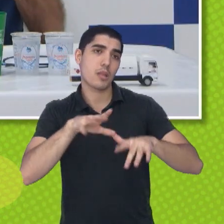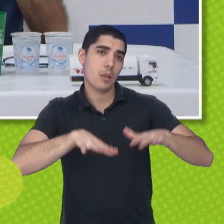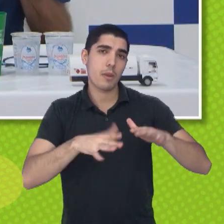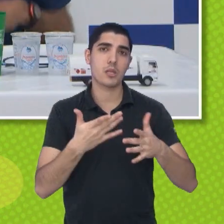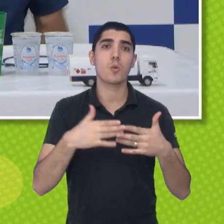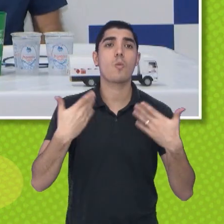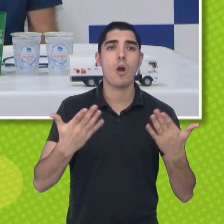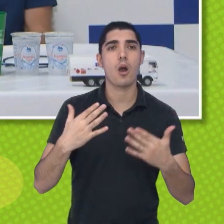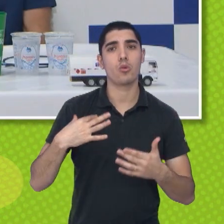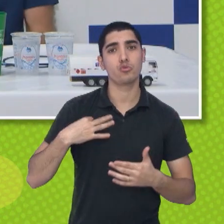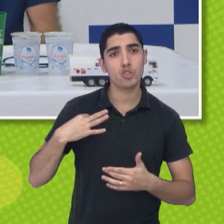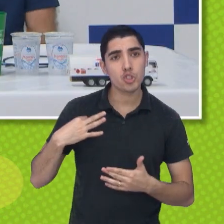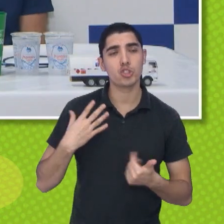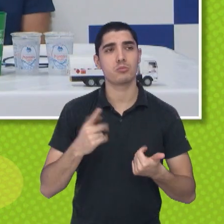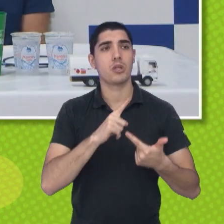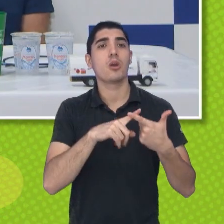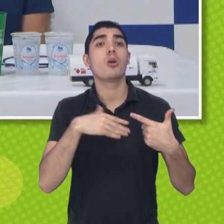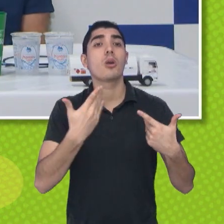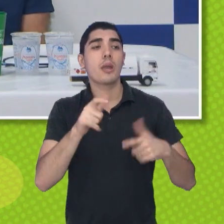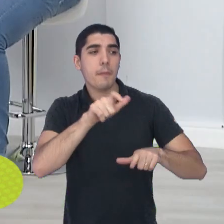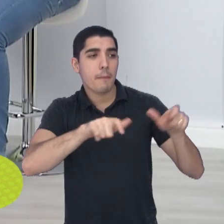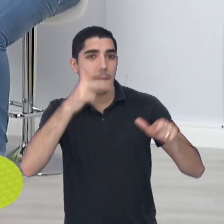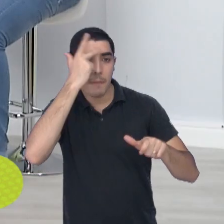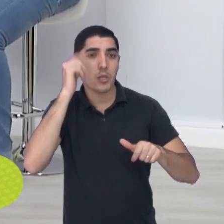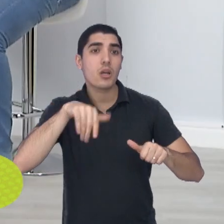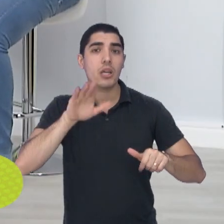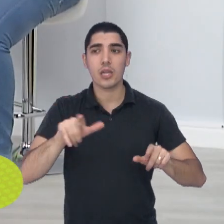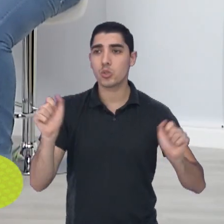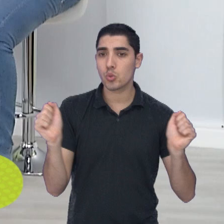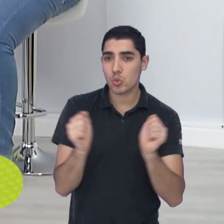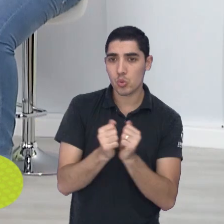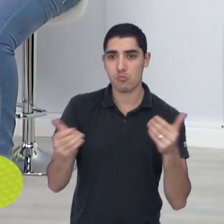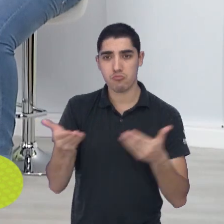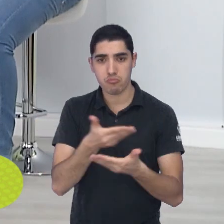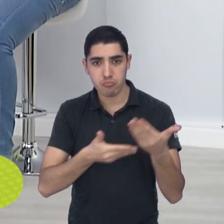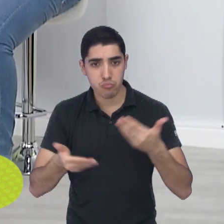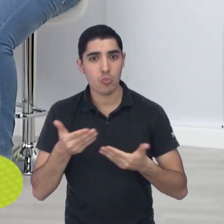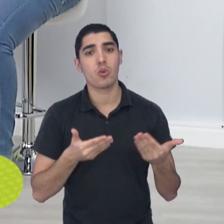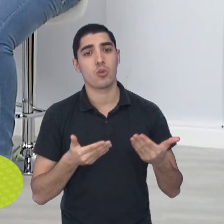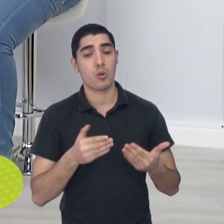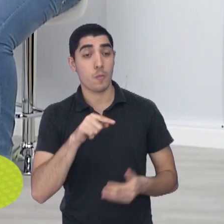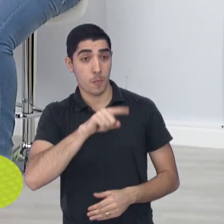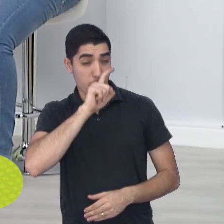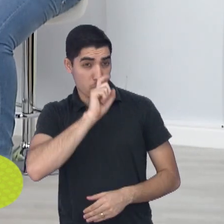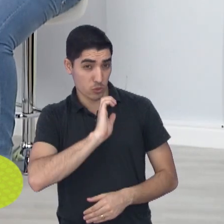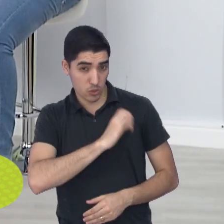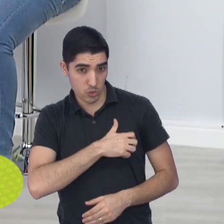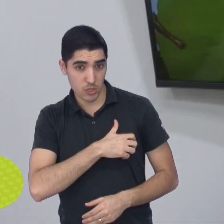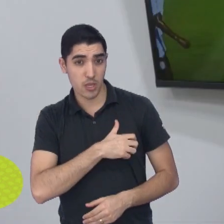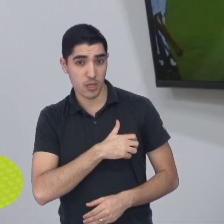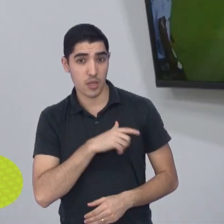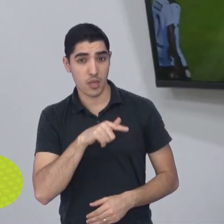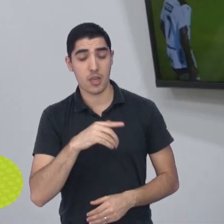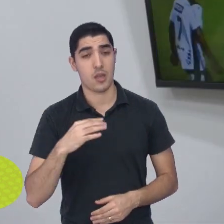de companheiro, a forma do time jogar, de oferecer um não. O São José também era um time bem